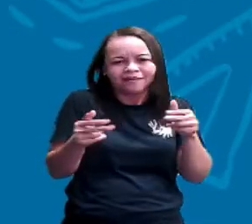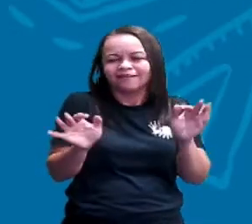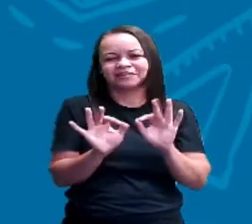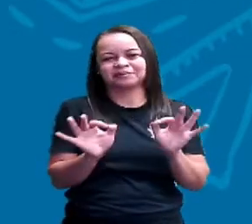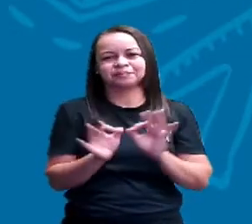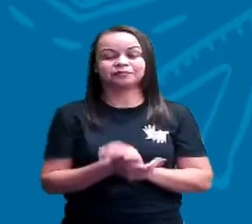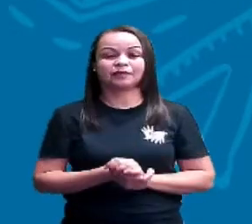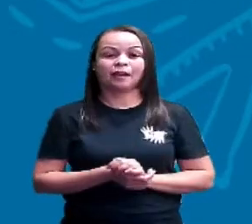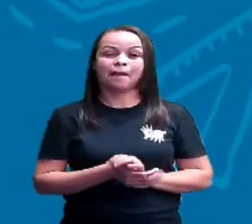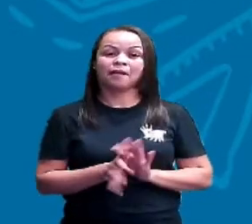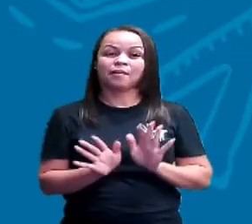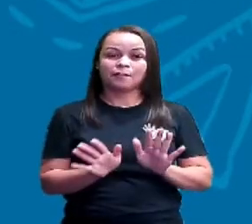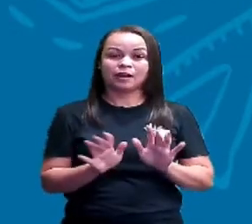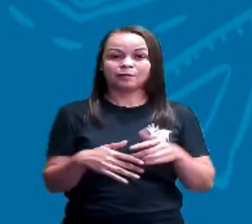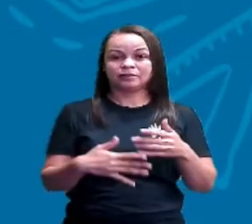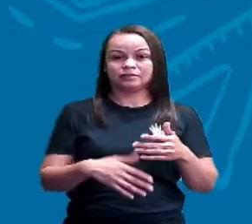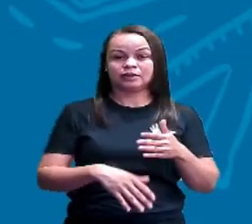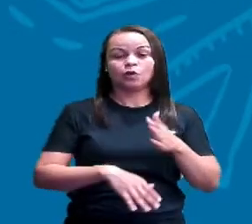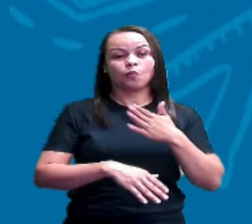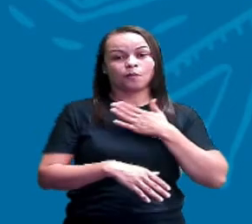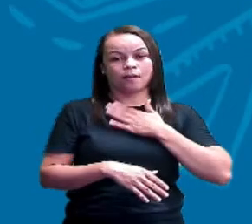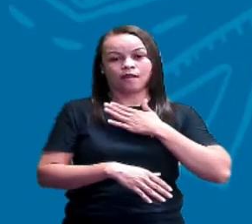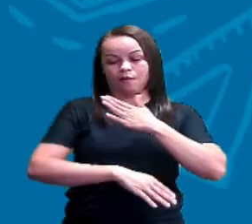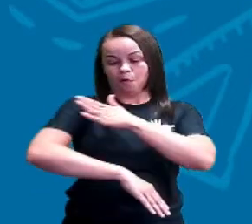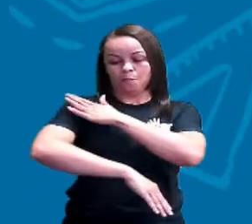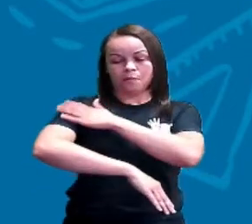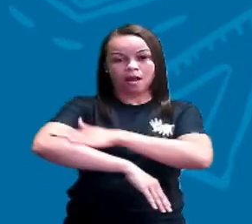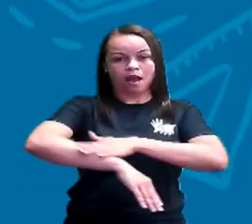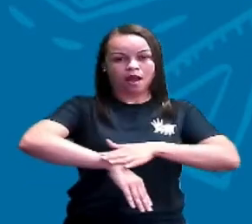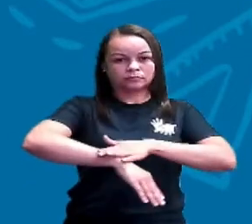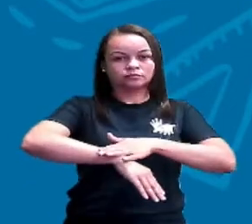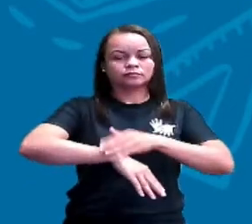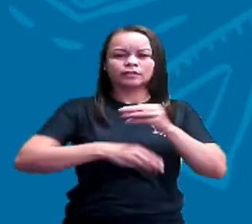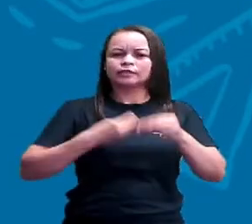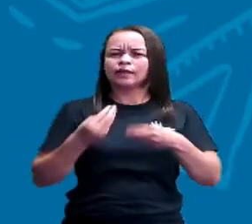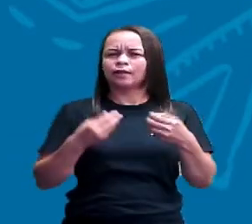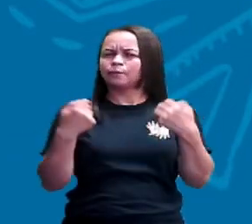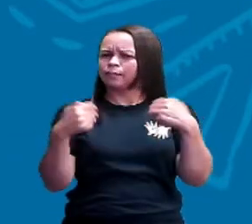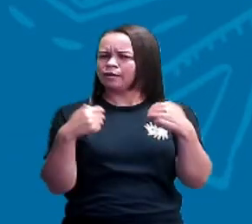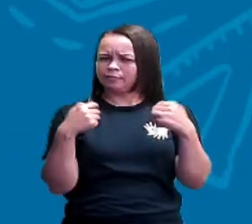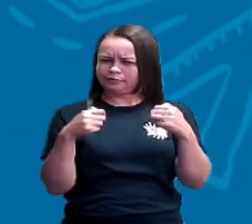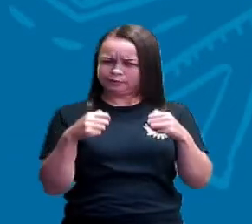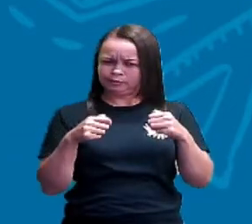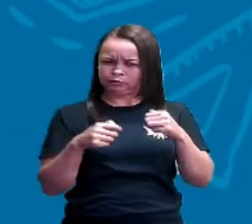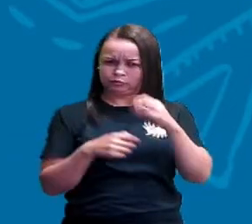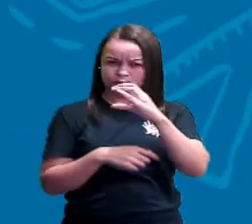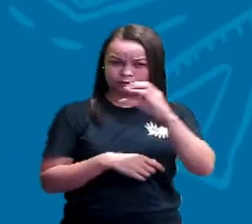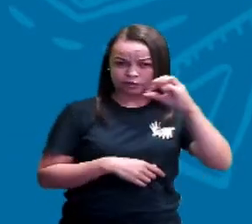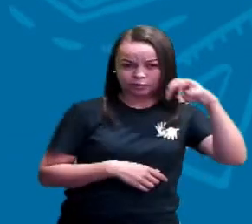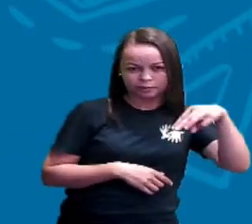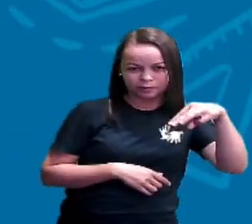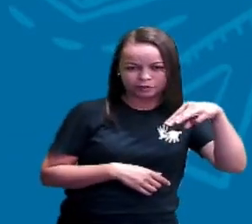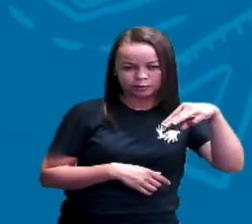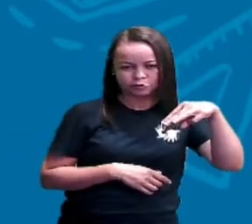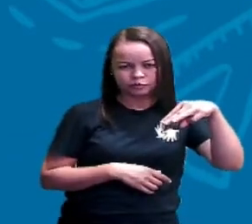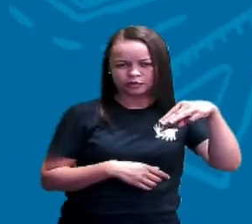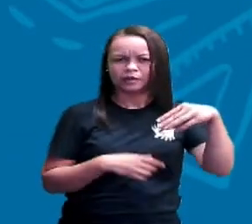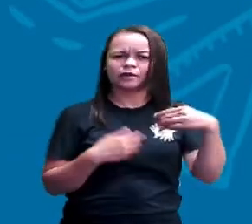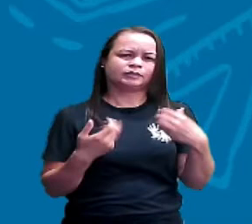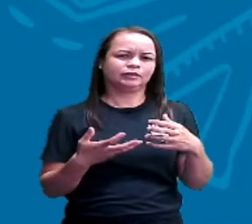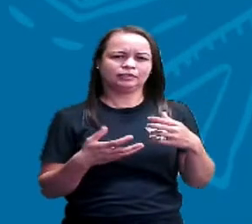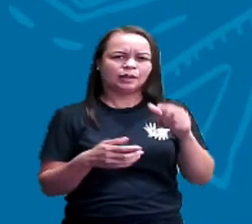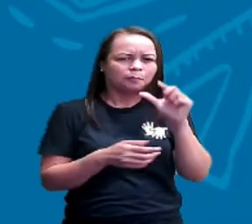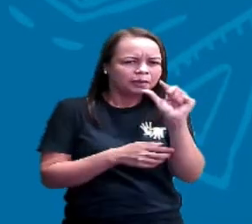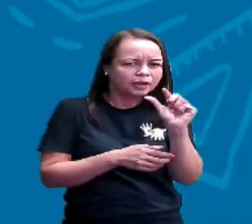Agora, para medir o meu braço, será que eu vou precisar usar centímetros? O meu braço também